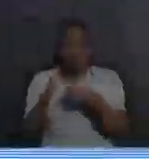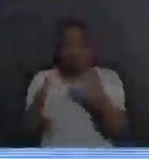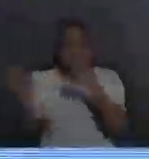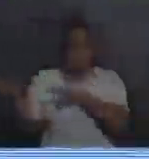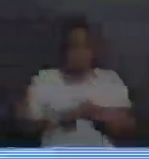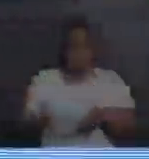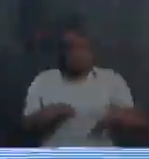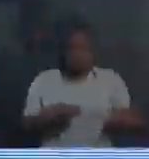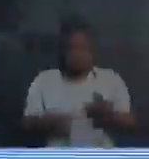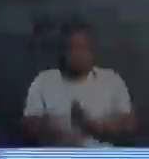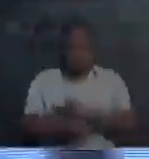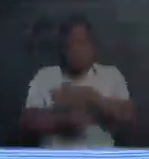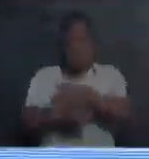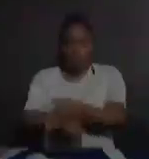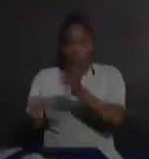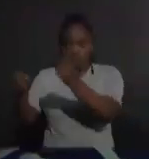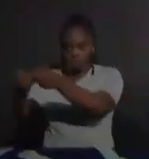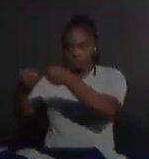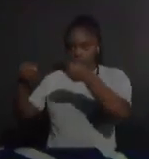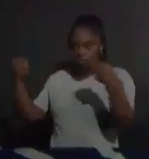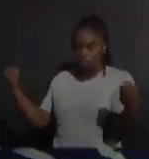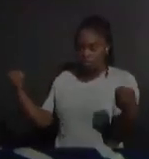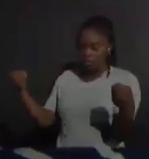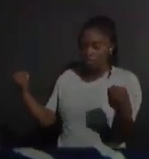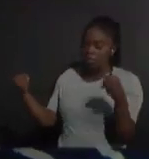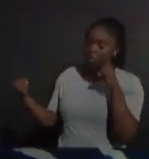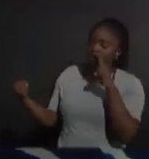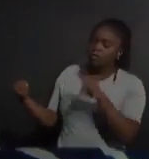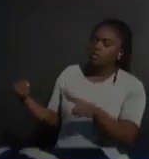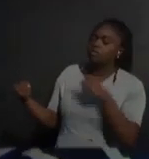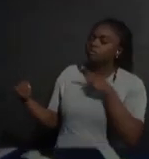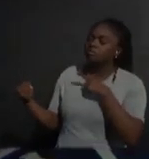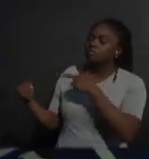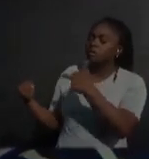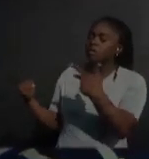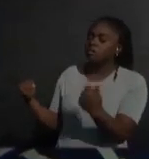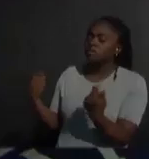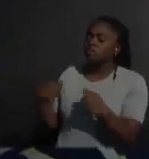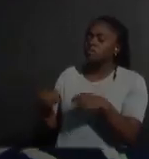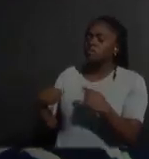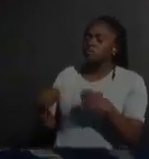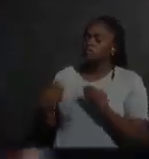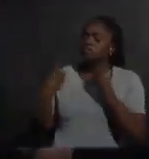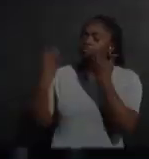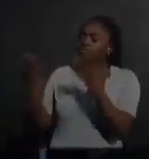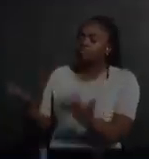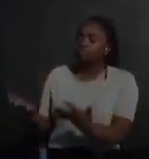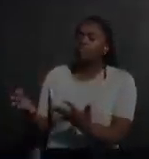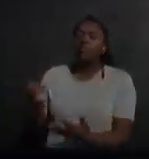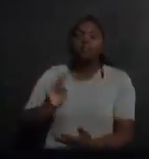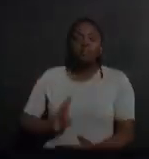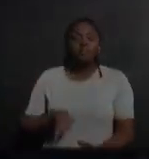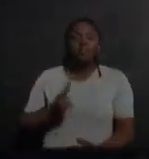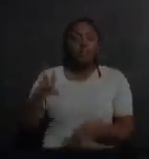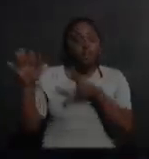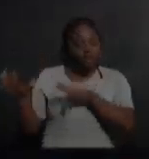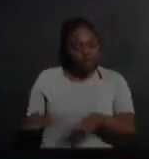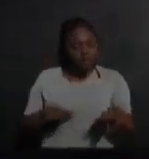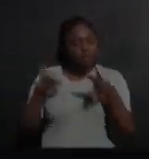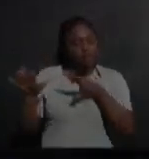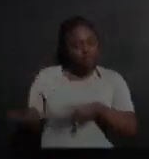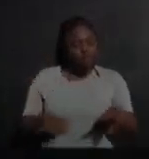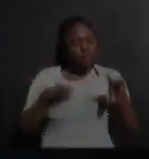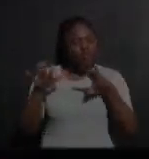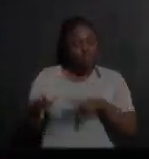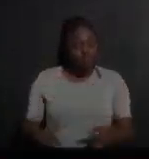quando eu entro, olho o meu guarda-roupa lá e falo assim, tem alguma coisa aqui, Jesus, que eu tenho que dar para alguém? Toda semana eu cato alguma coisa lá e eu dou